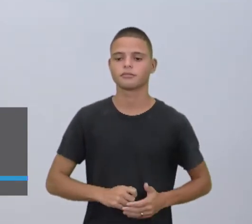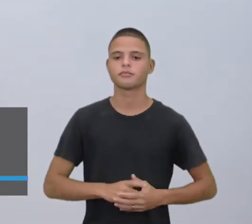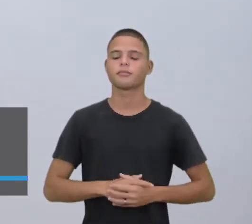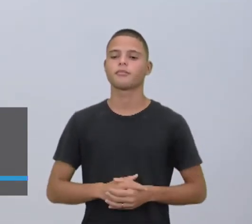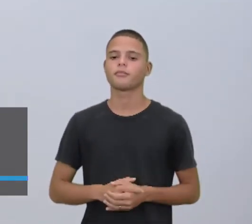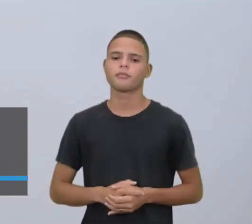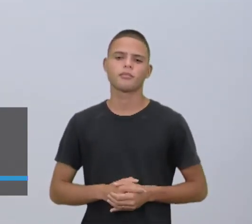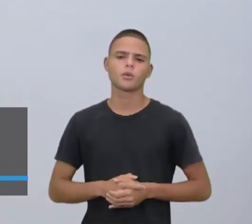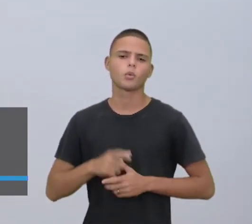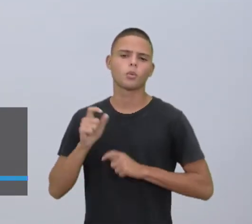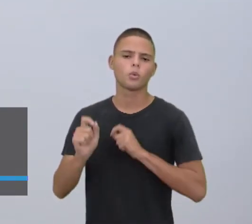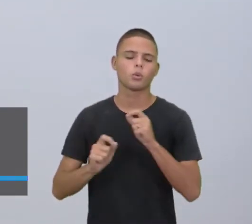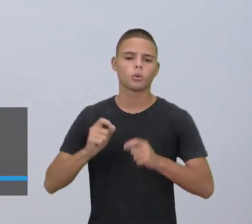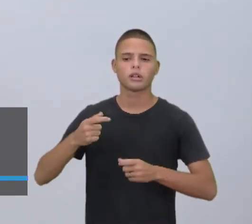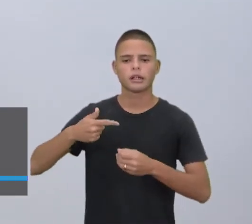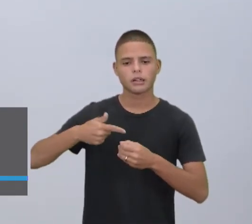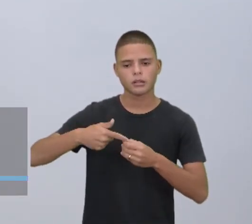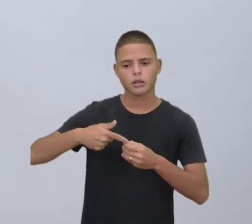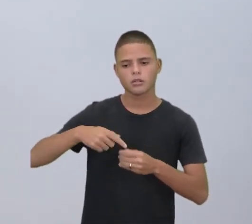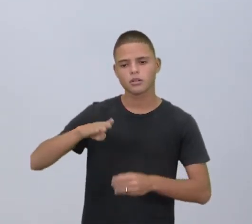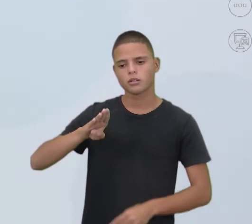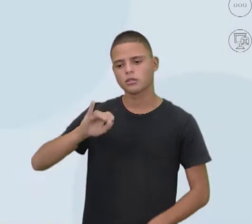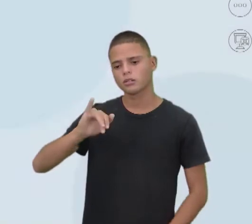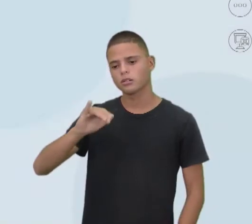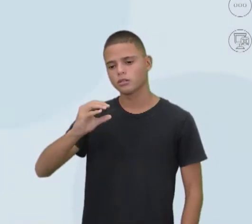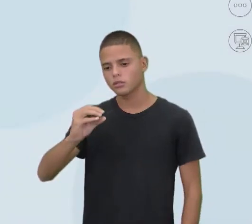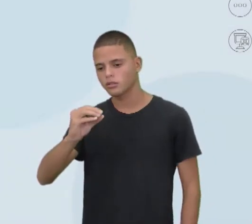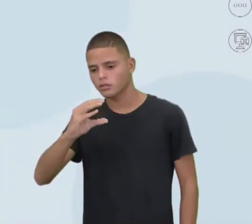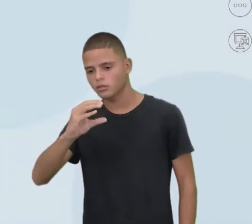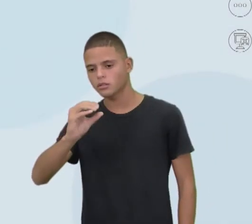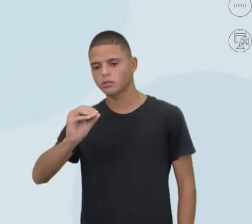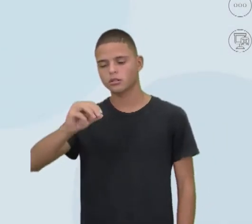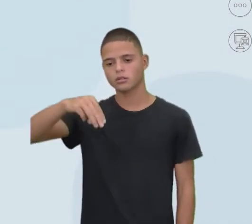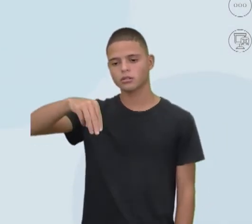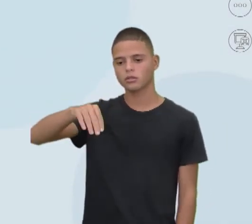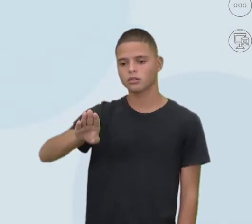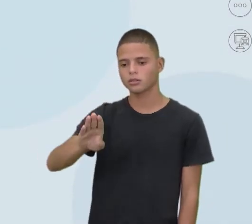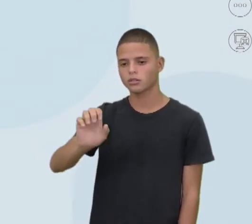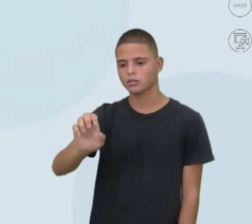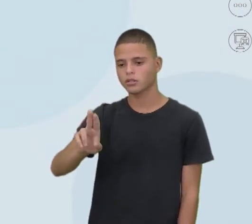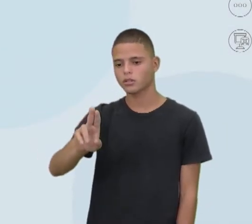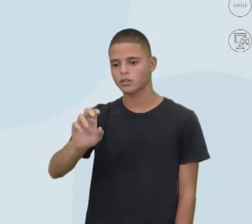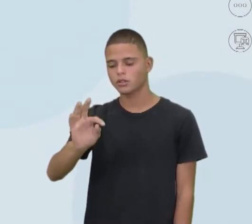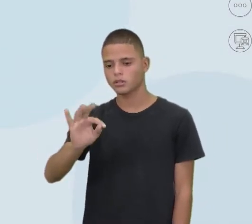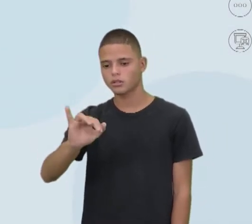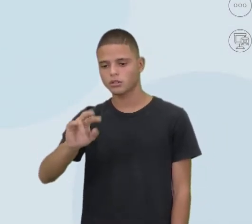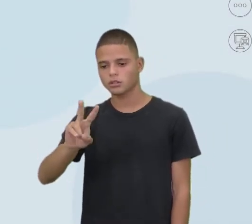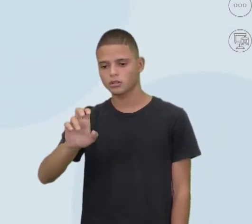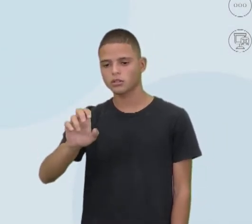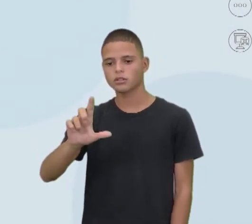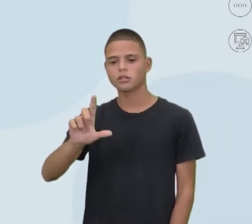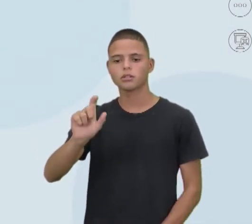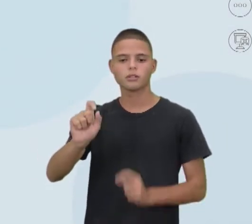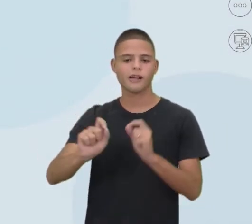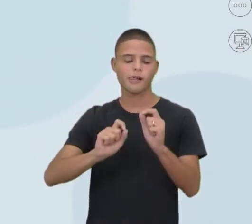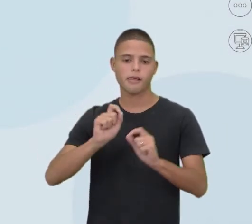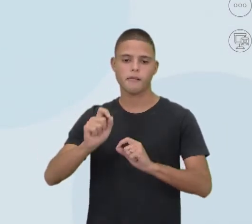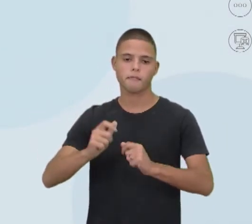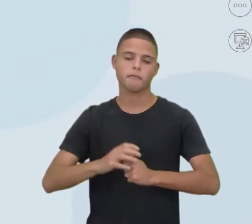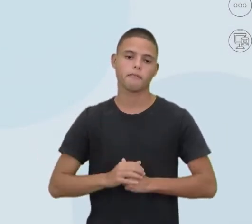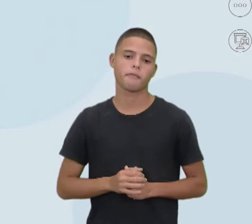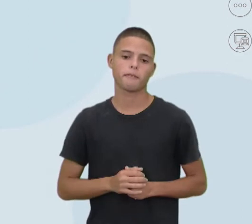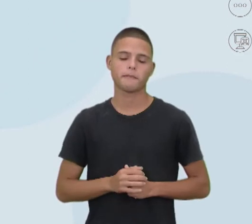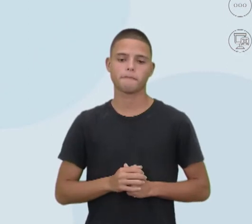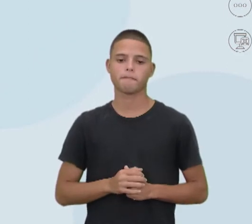Aí o que é biocombustíveis, né? Os biocombustíveis eles são produzidos aí, né? São derivados a partir dessa biomassa renovável. Eles